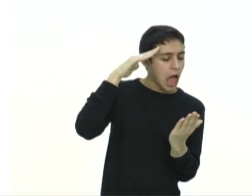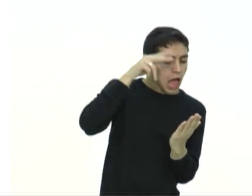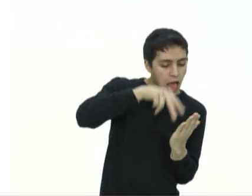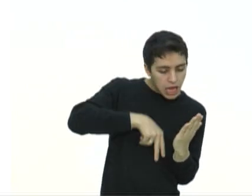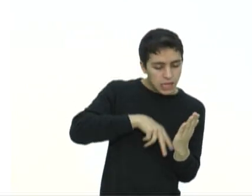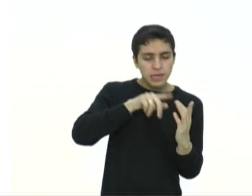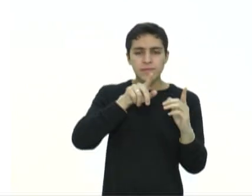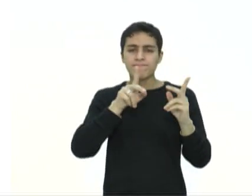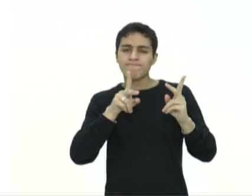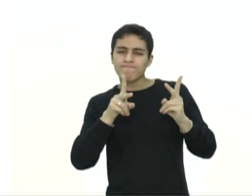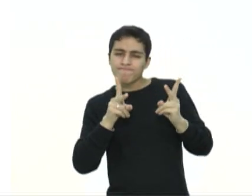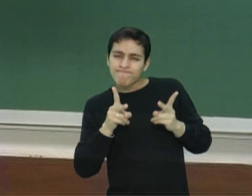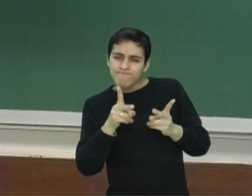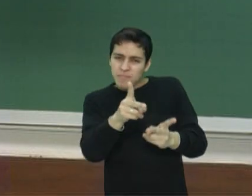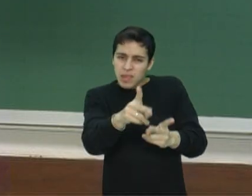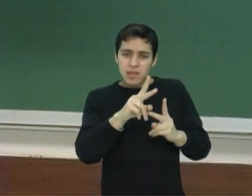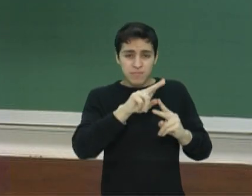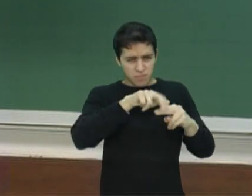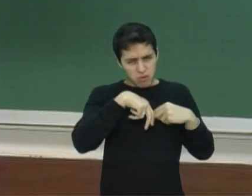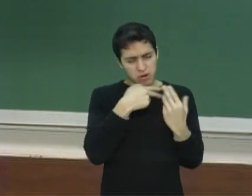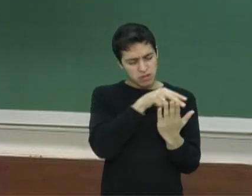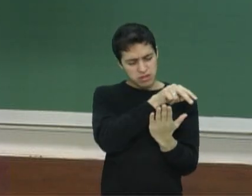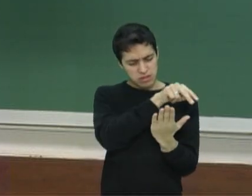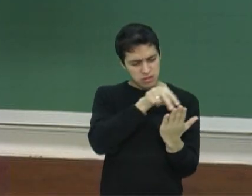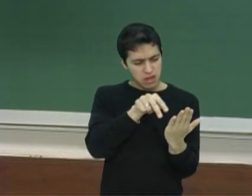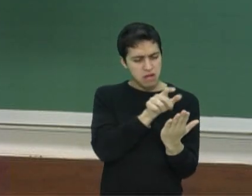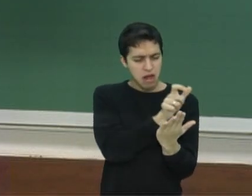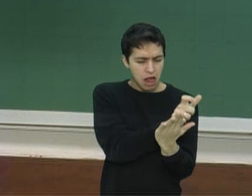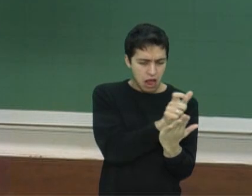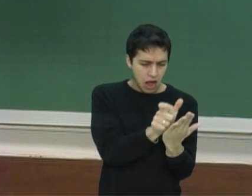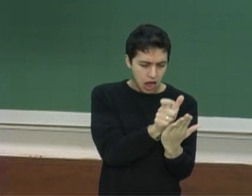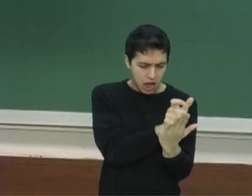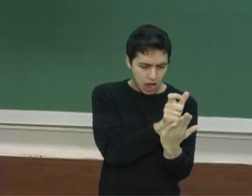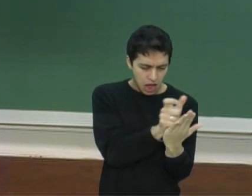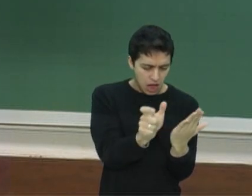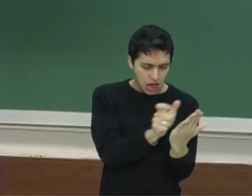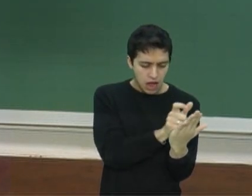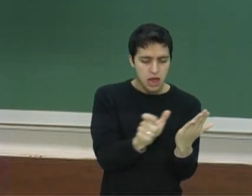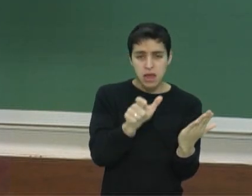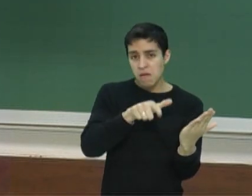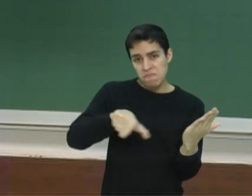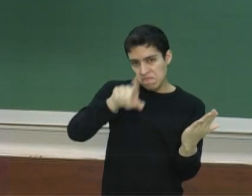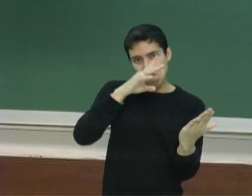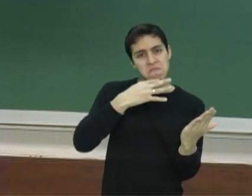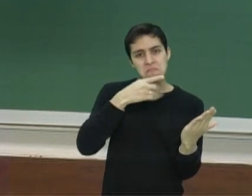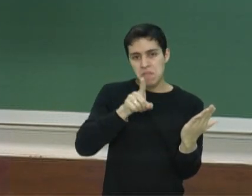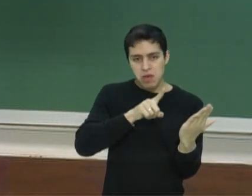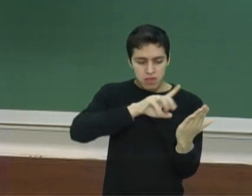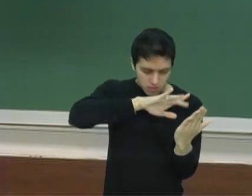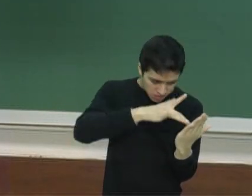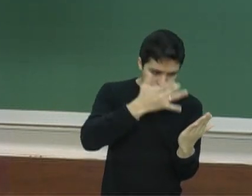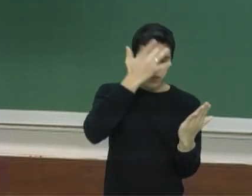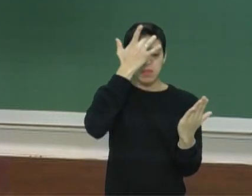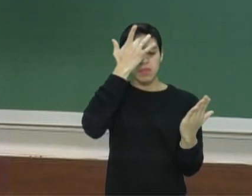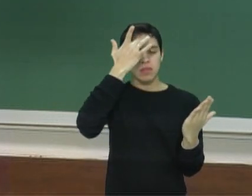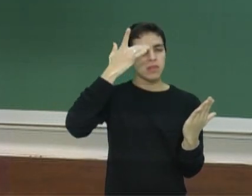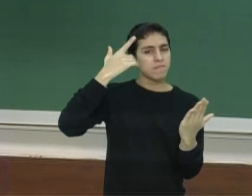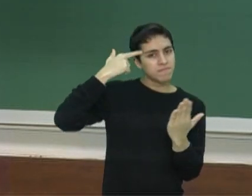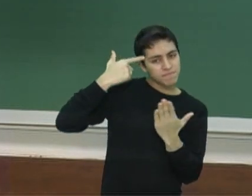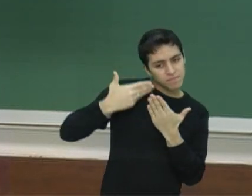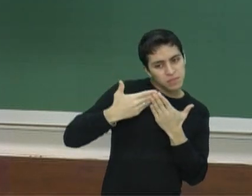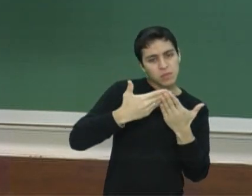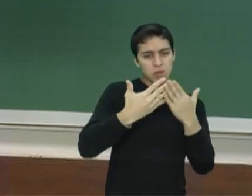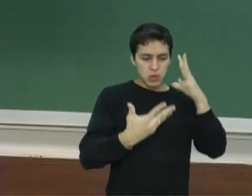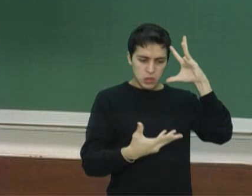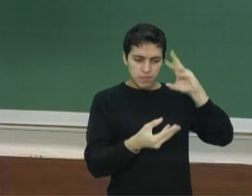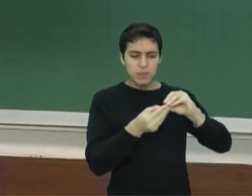E sempre aparecem, a partir de uma leitura, as palavras desconhecidas, né, para nós analisarmos e para nós passarmos a